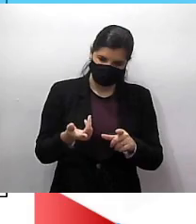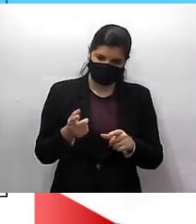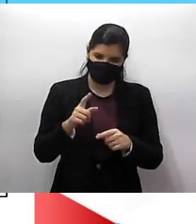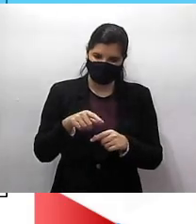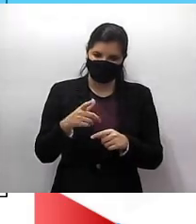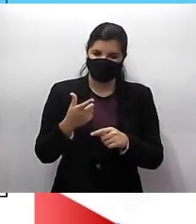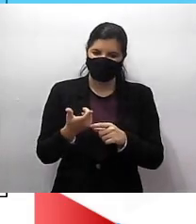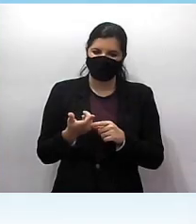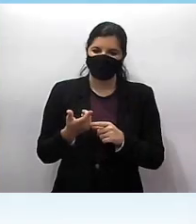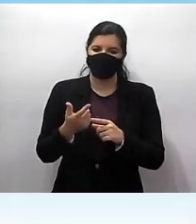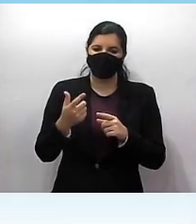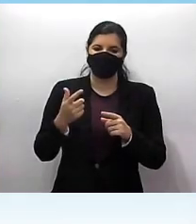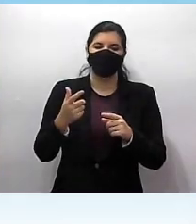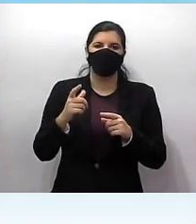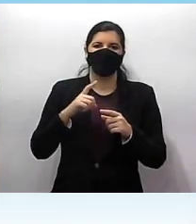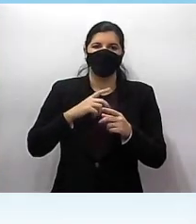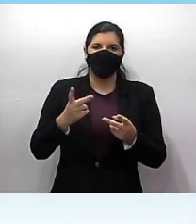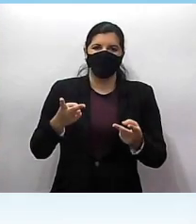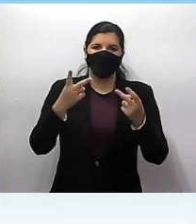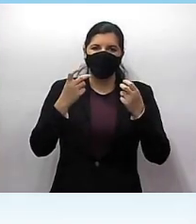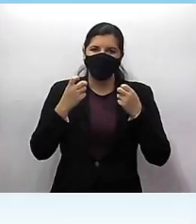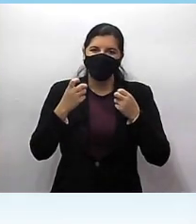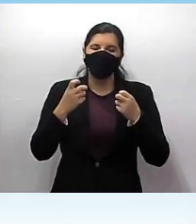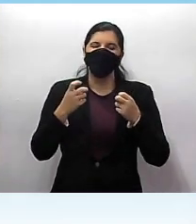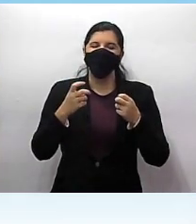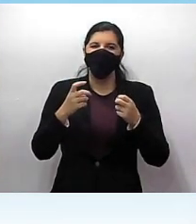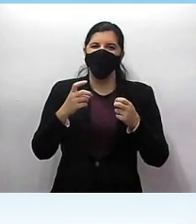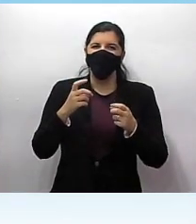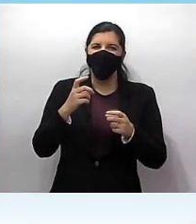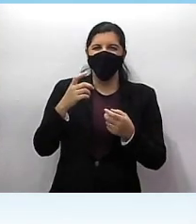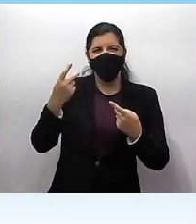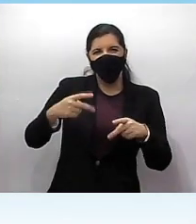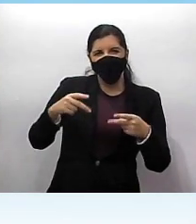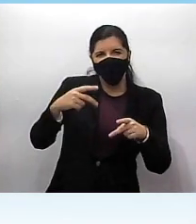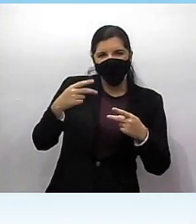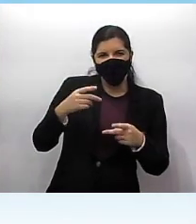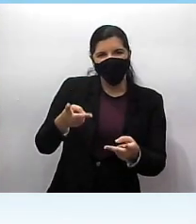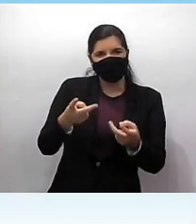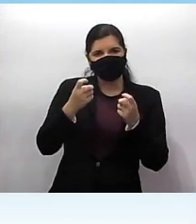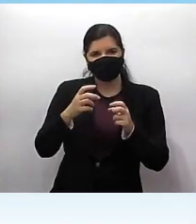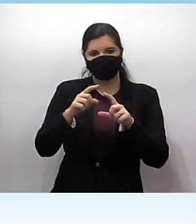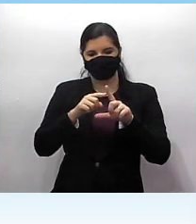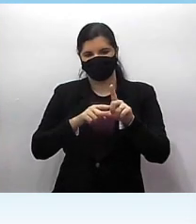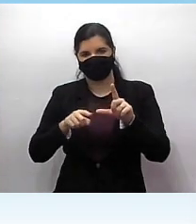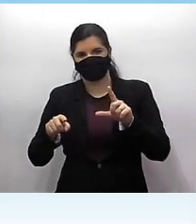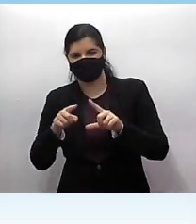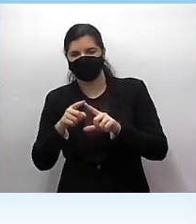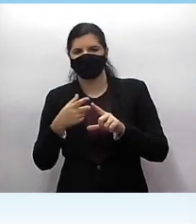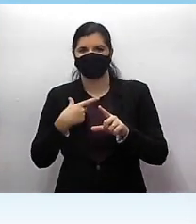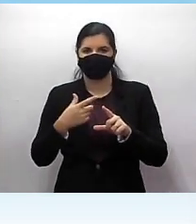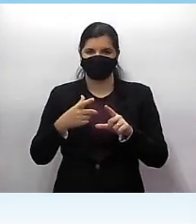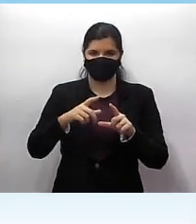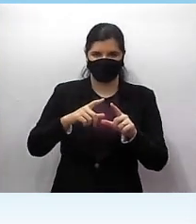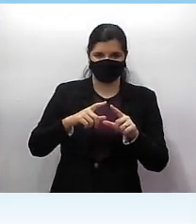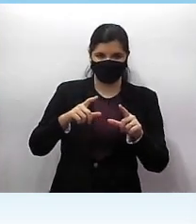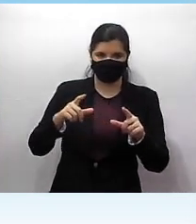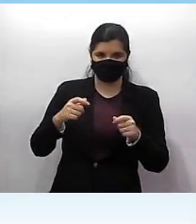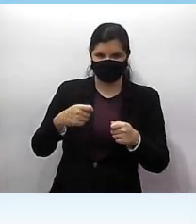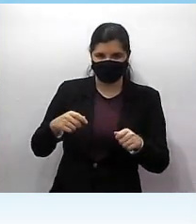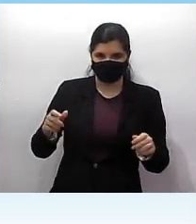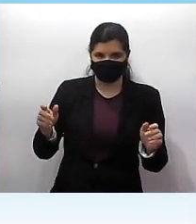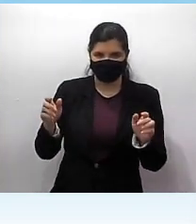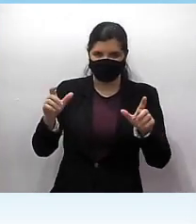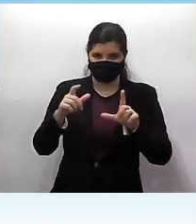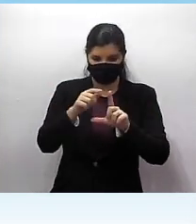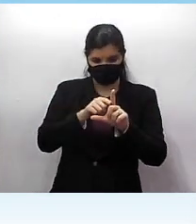são as noções que a gente chama de condição de existência do triângulo, onde um lado tem que ser menor